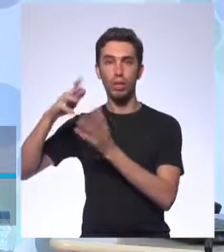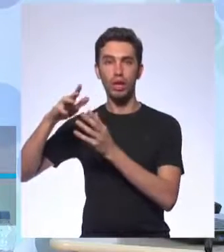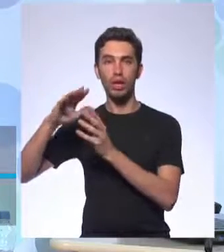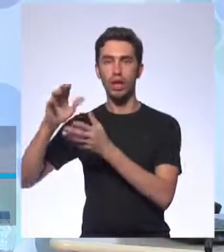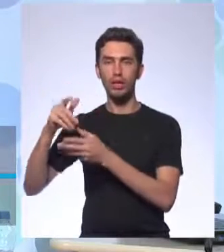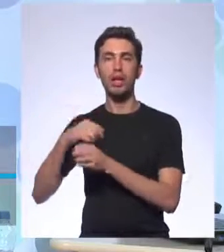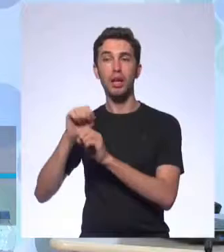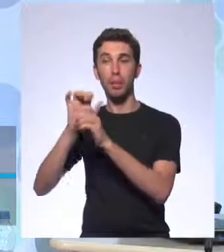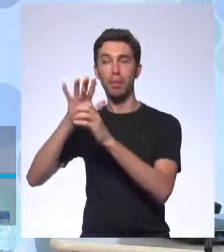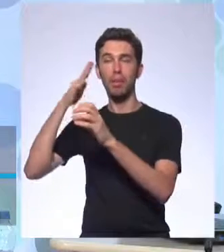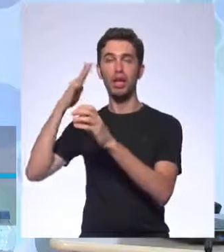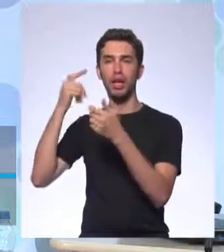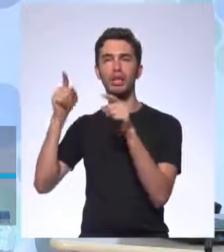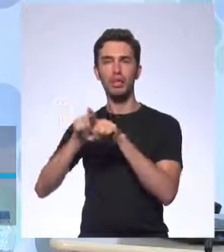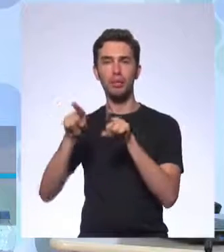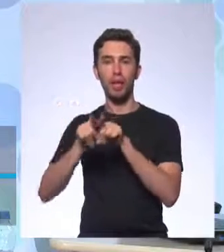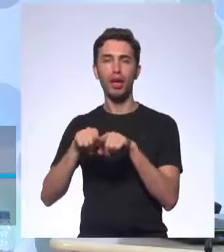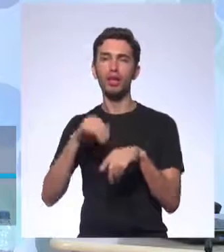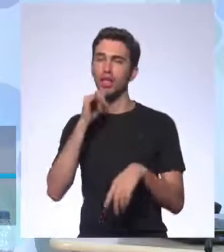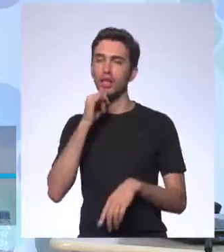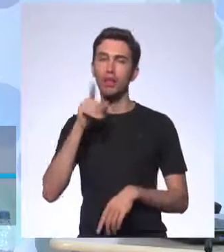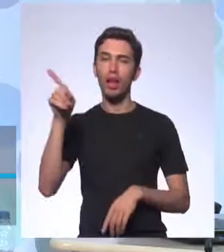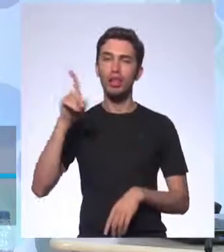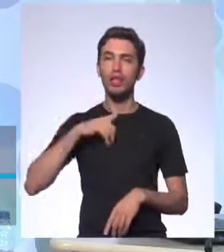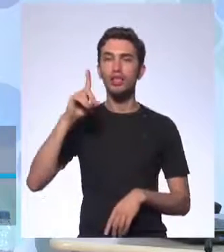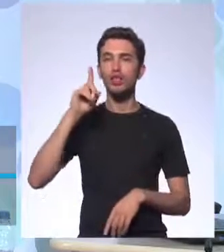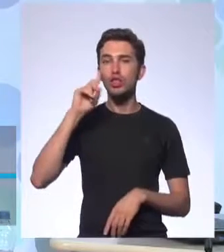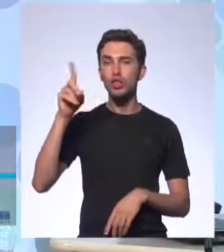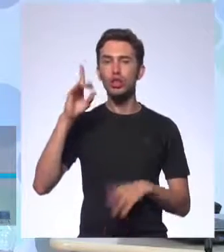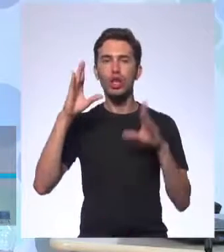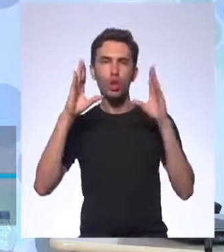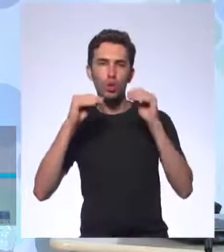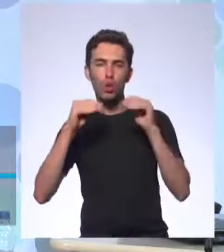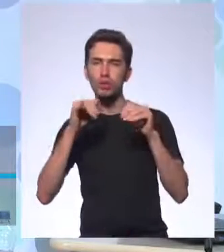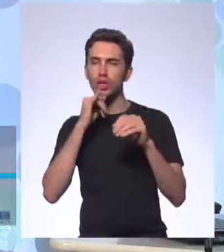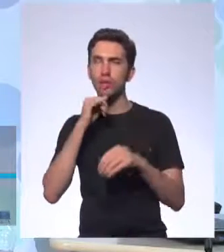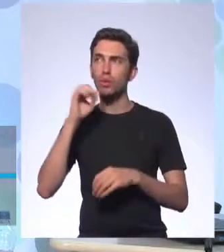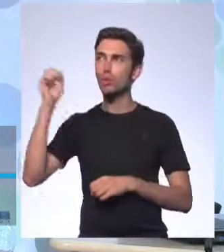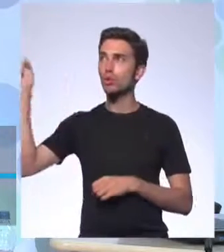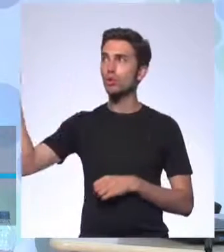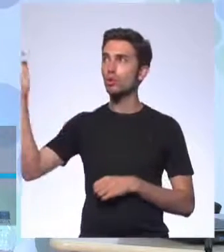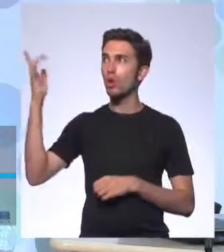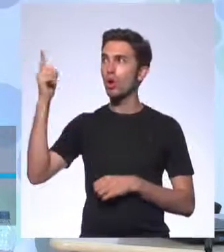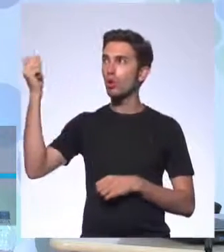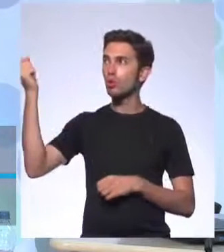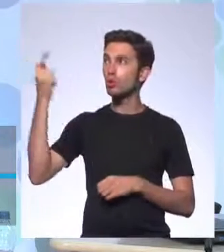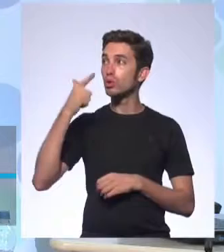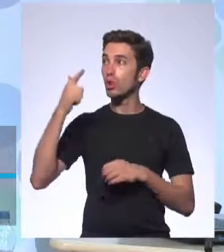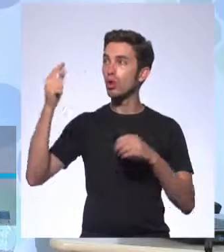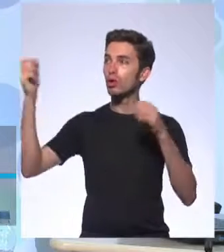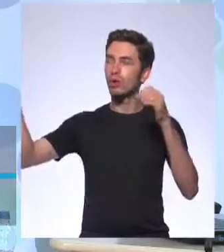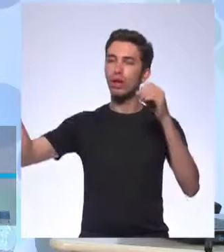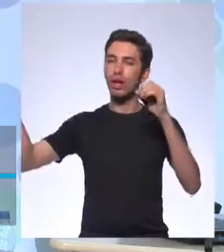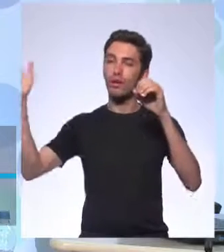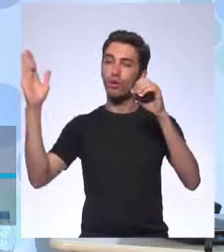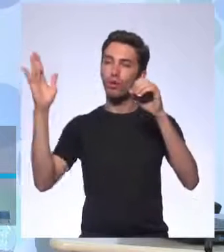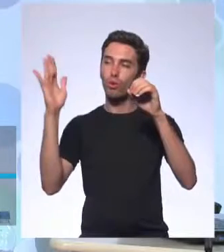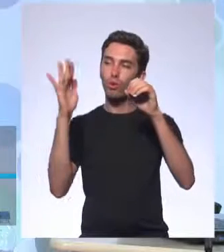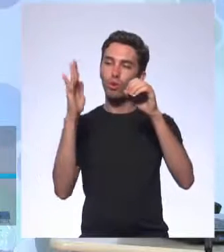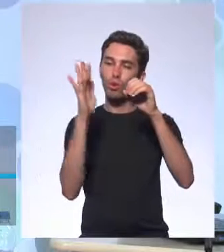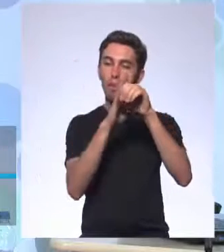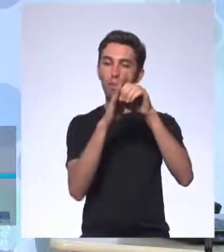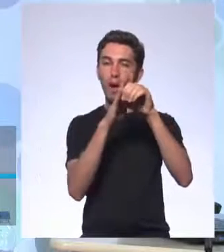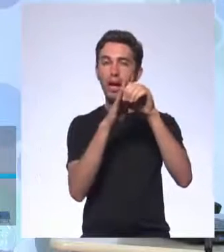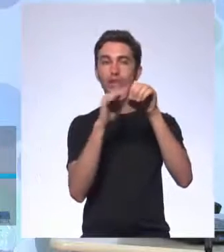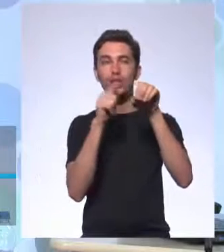né? Porque ele tem dia e noite lá e tal. Quando é dia, quando ele está fazendo a rotação e o Sol bate na cara dele lá e é dia, e a gente está conseguindo ver essa reflexão.